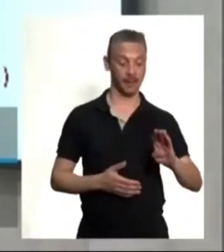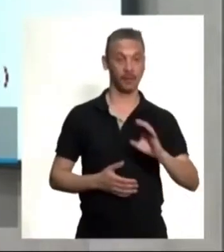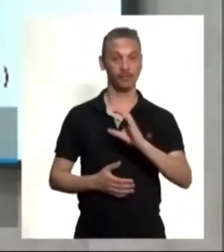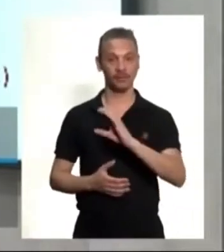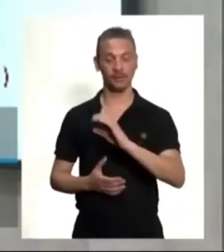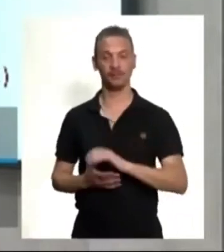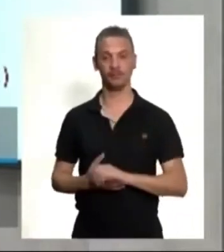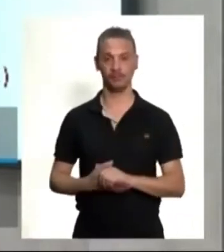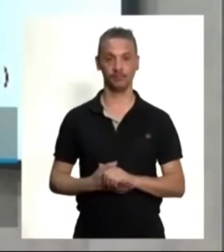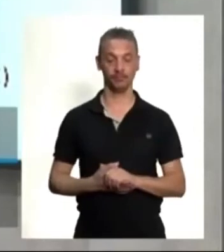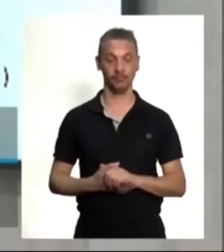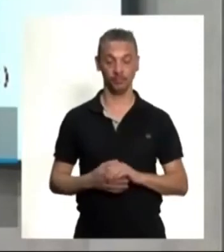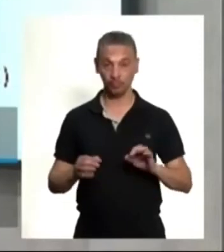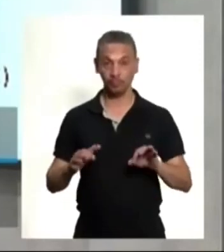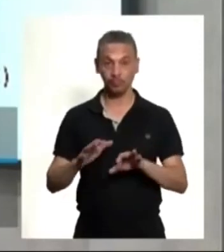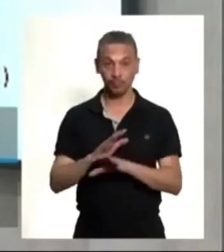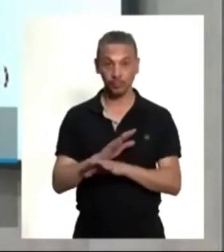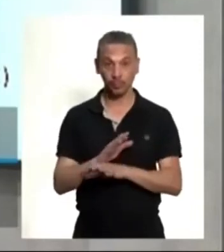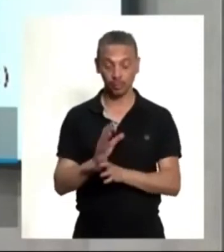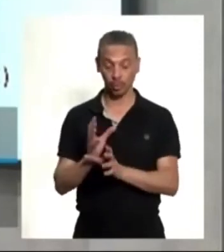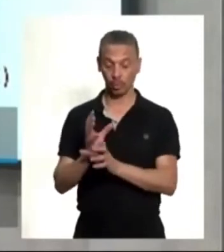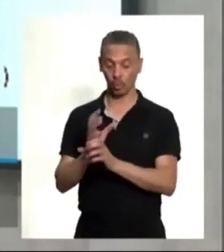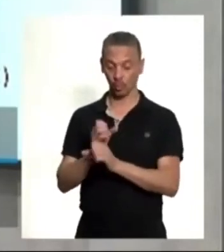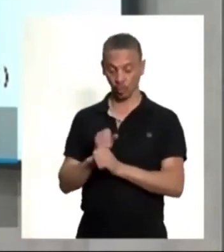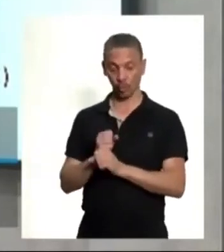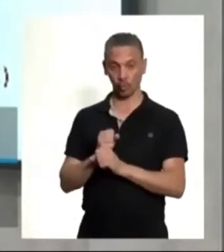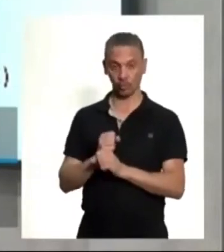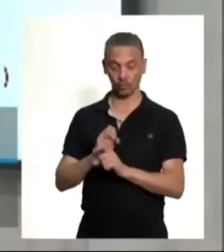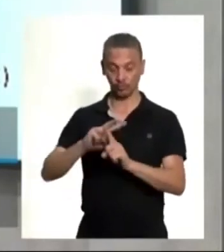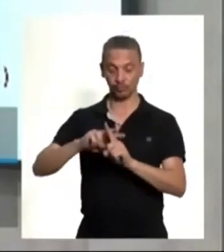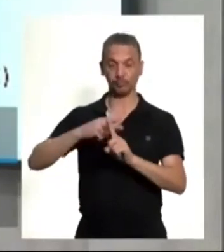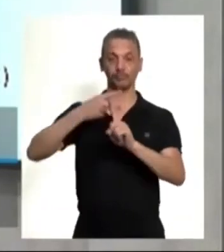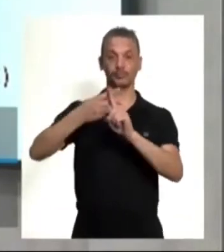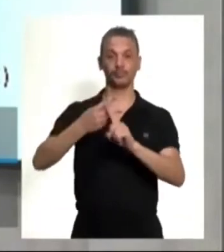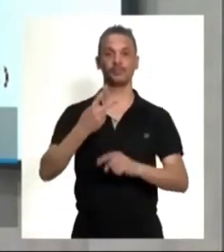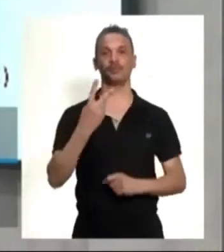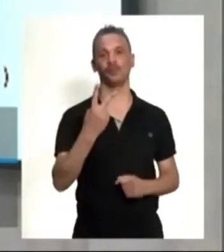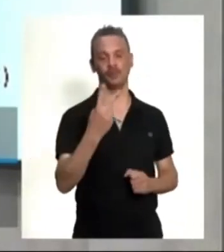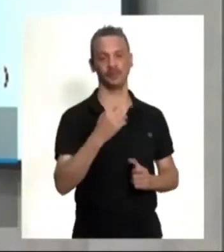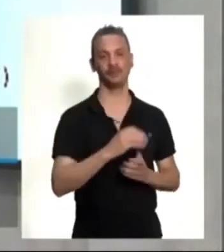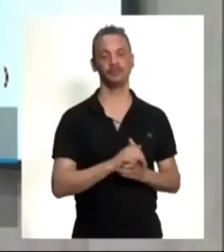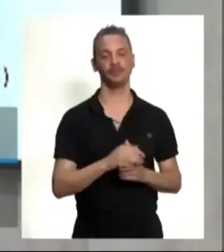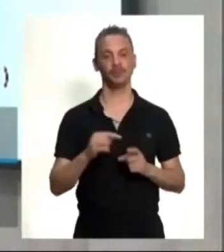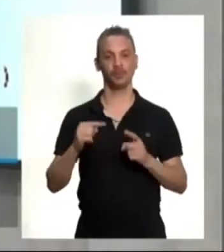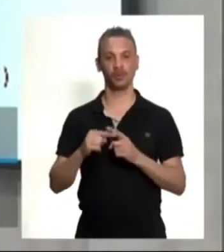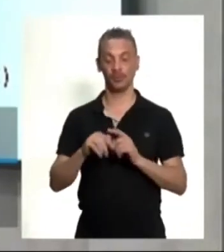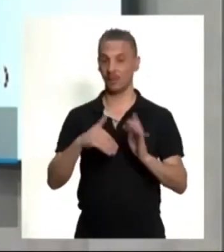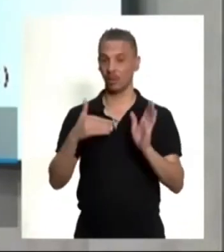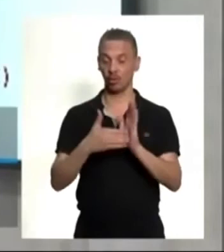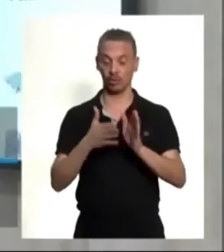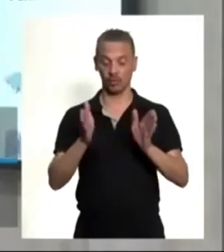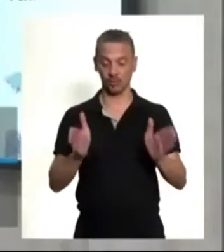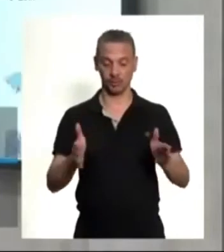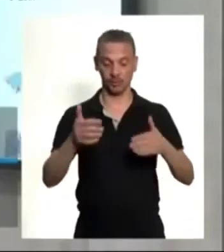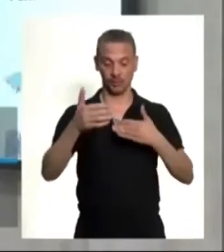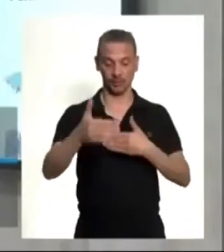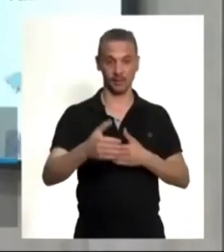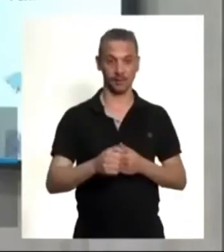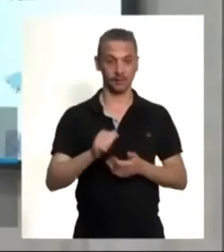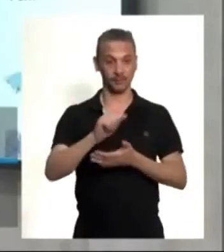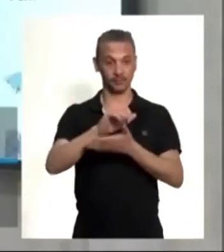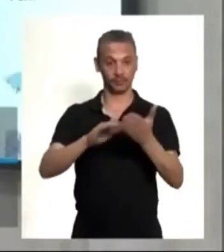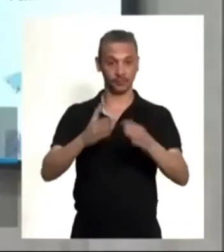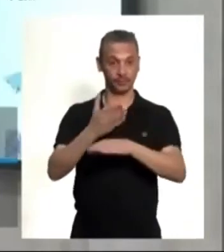C. A hora que você montar as duplas, somar e multiplicar tudo por 2, é a área de todas as faces. Vamos treinar exercícios